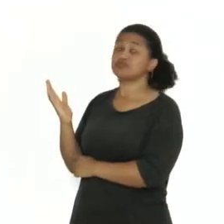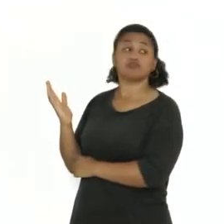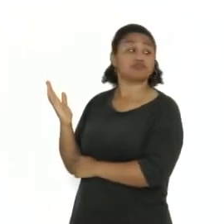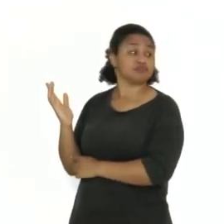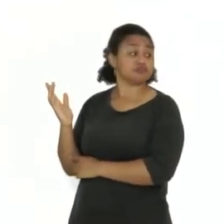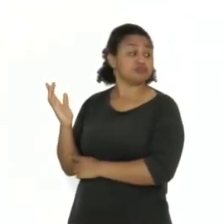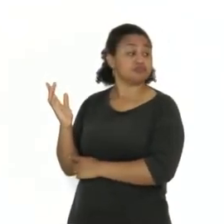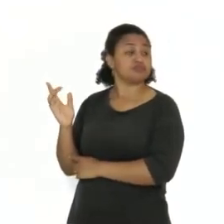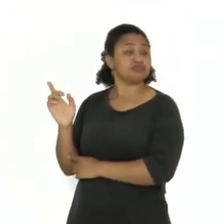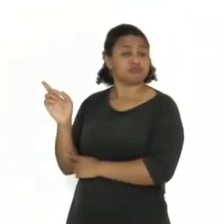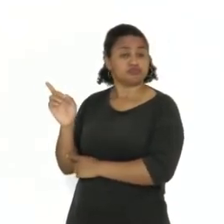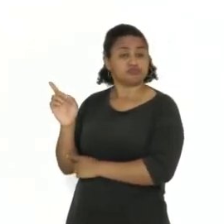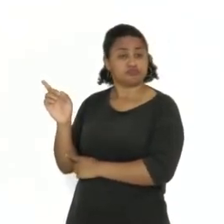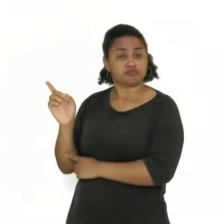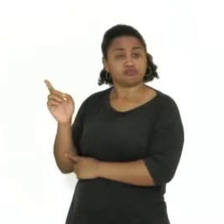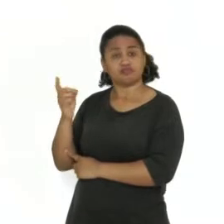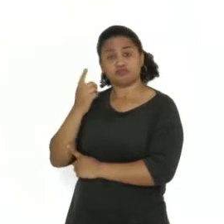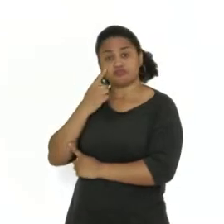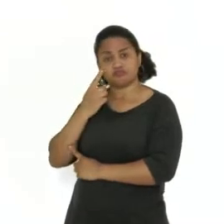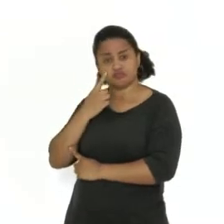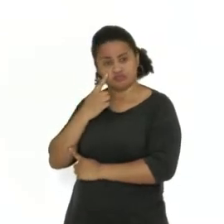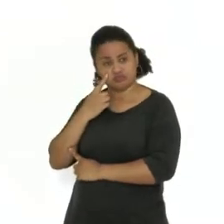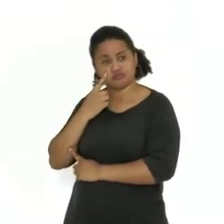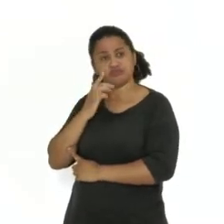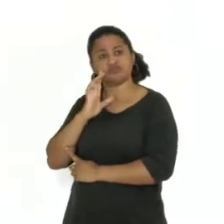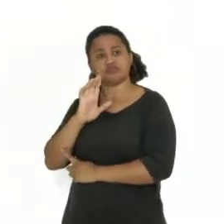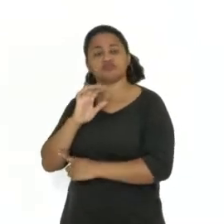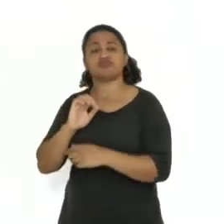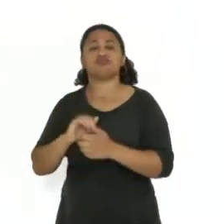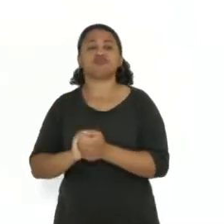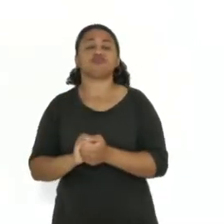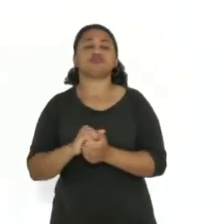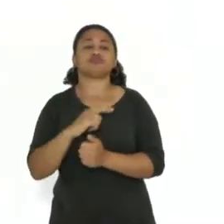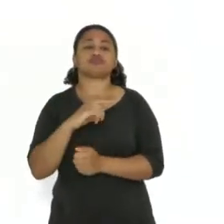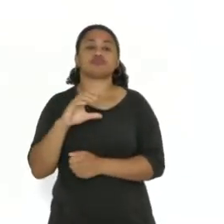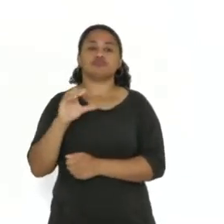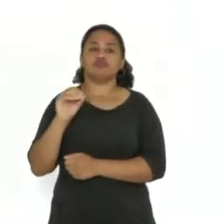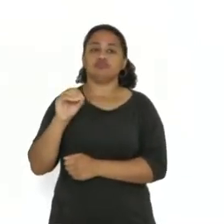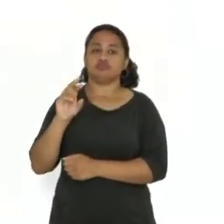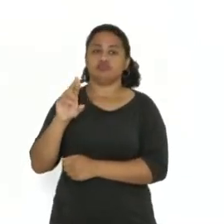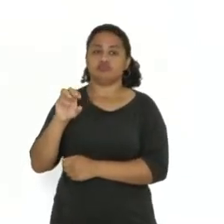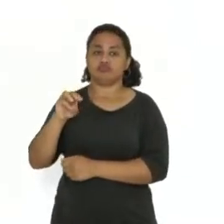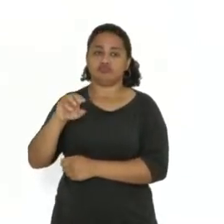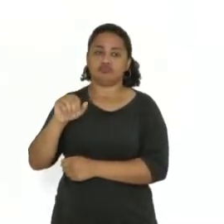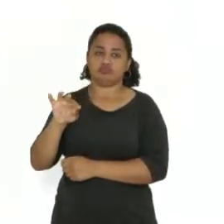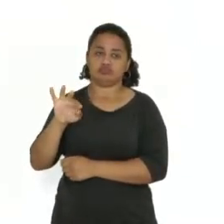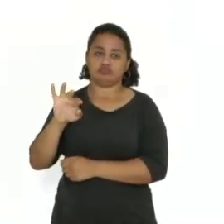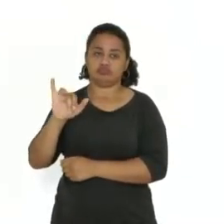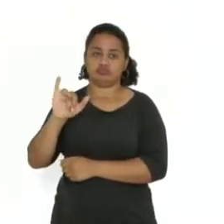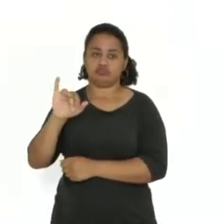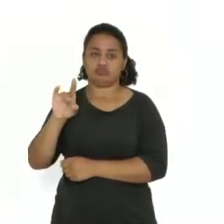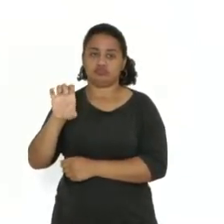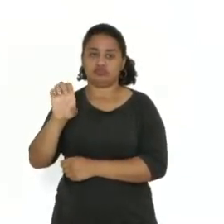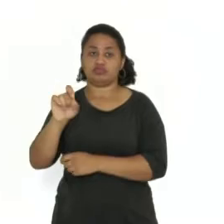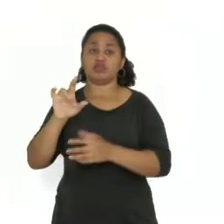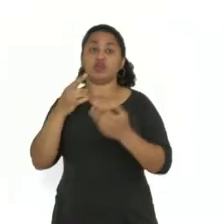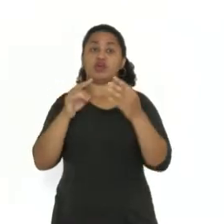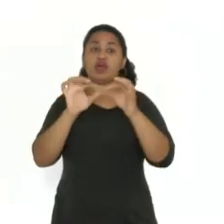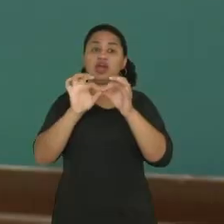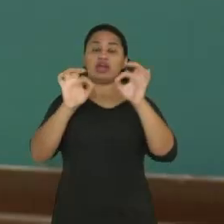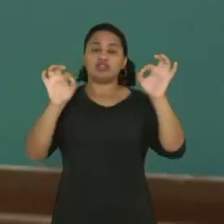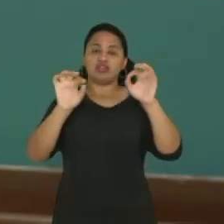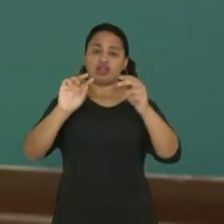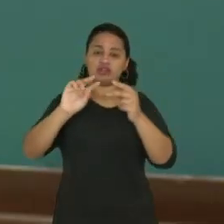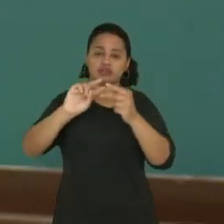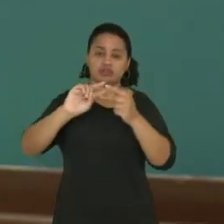divisão longitudinal do cromossomo durante a divisão celular. Então, para a formação do